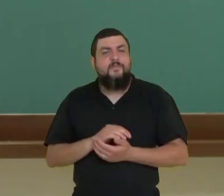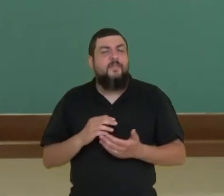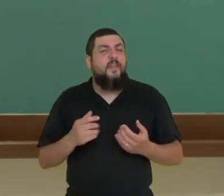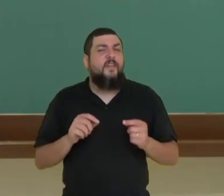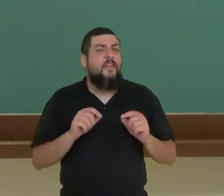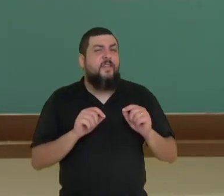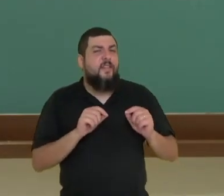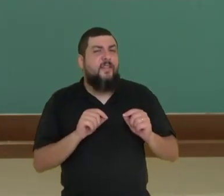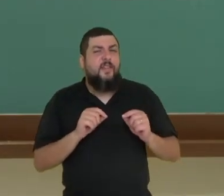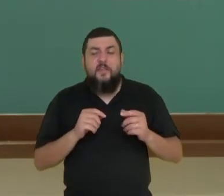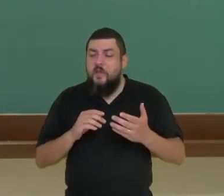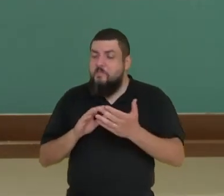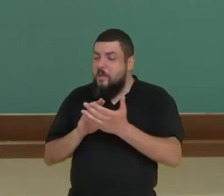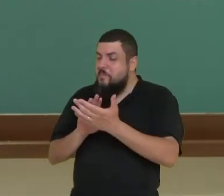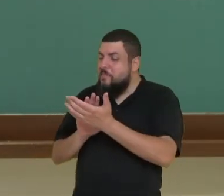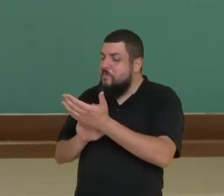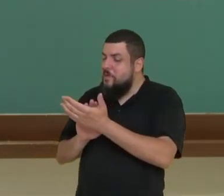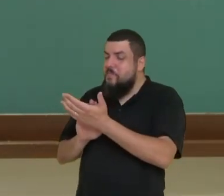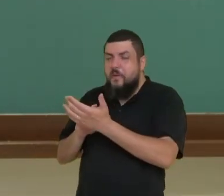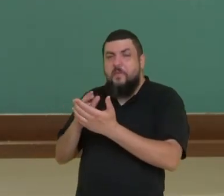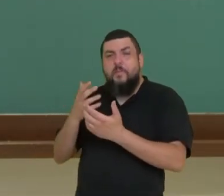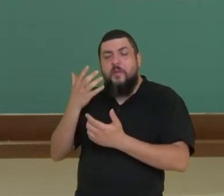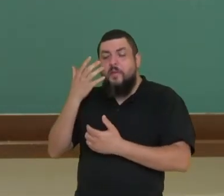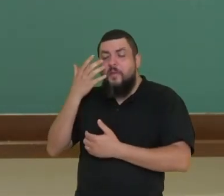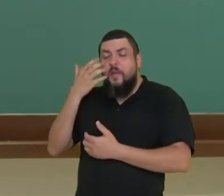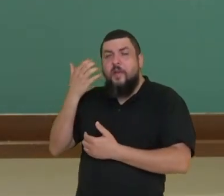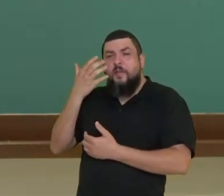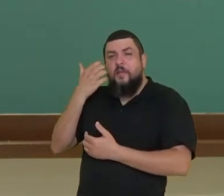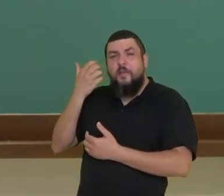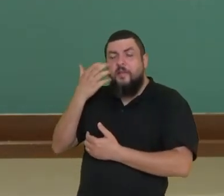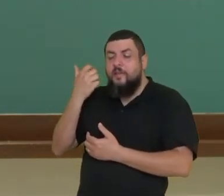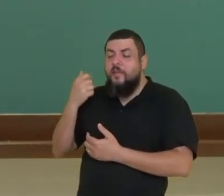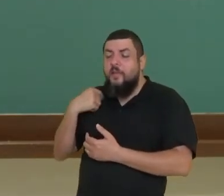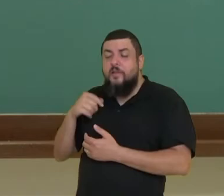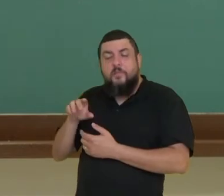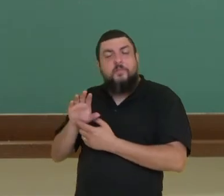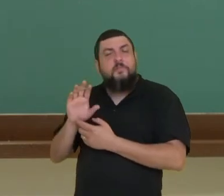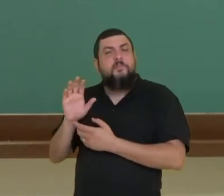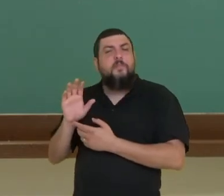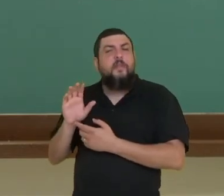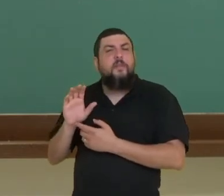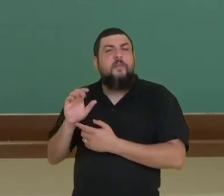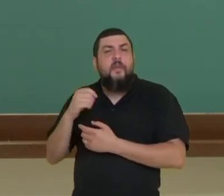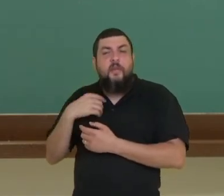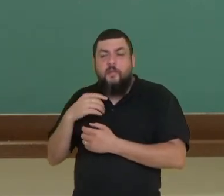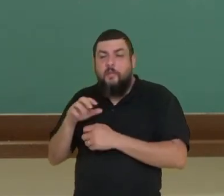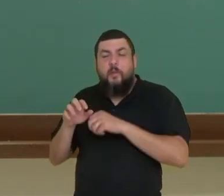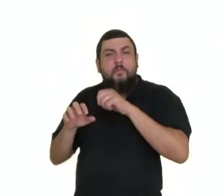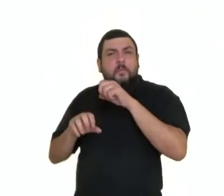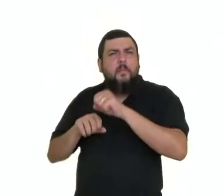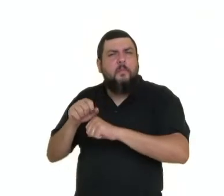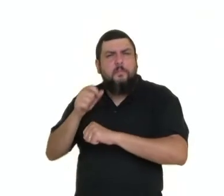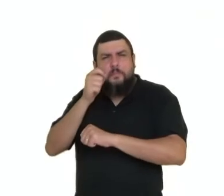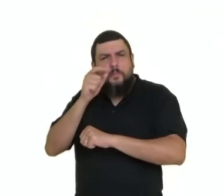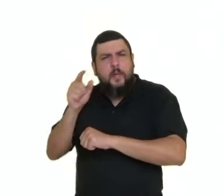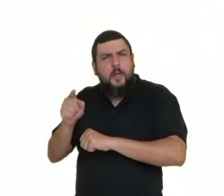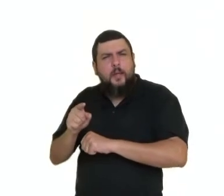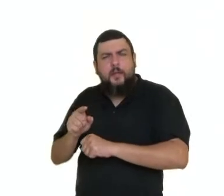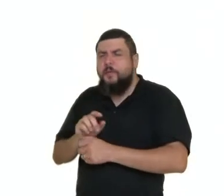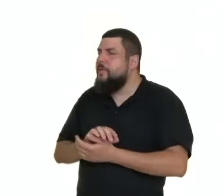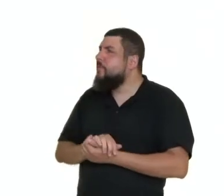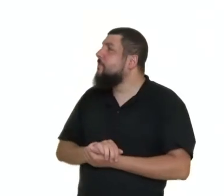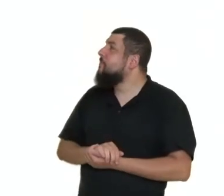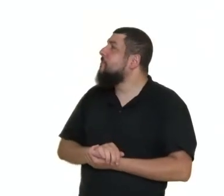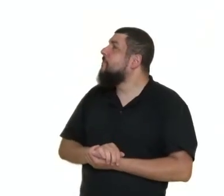parabenizando o gato justamente por ter caçado um monte de ratos ali. Estás confirmado em tu puesto,